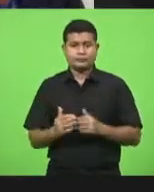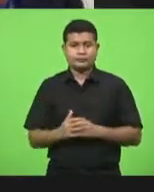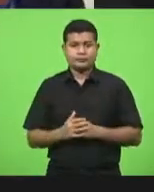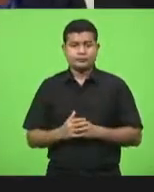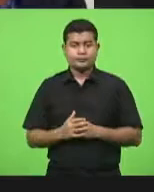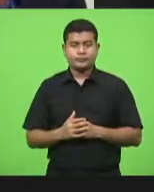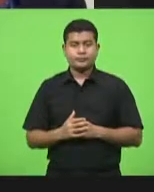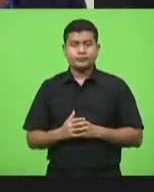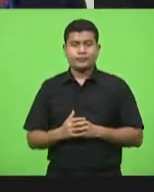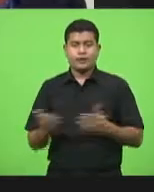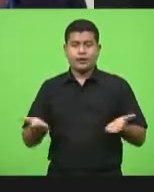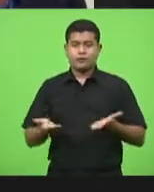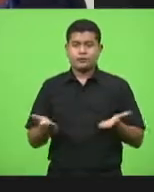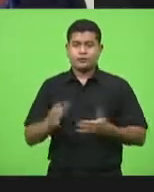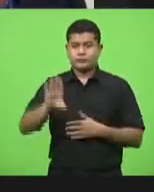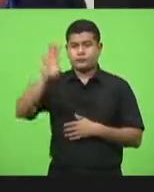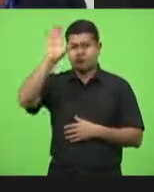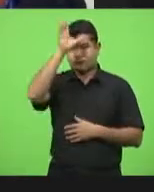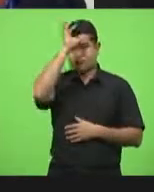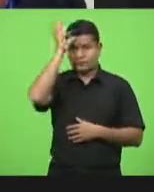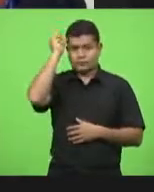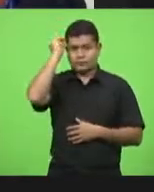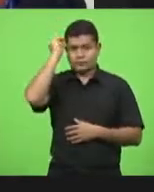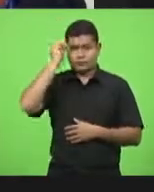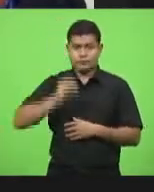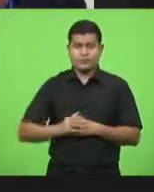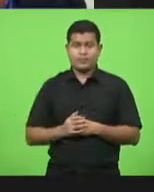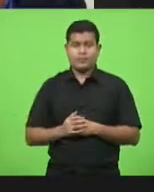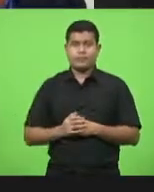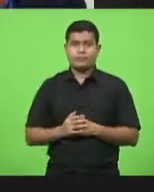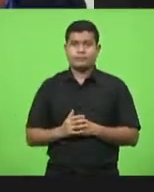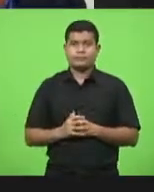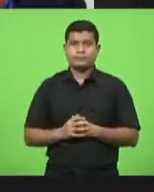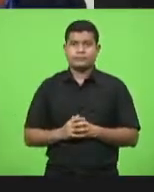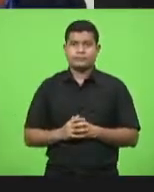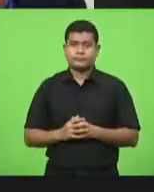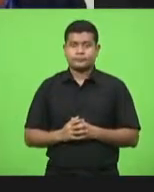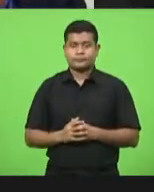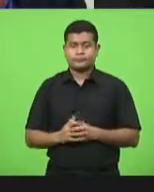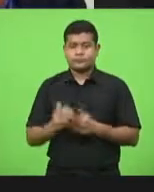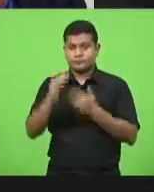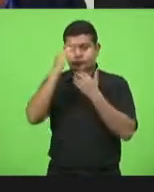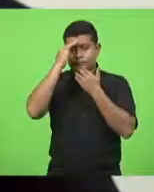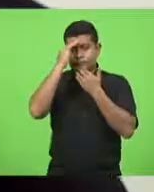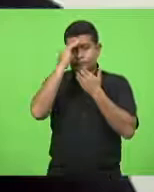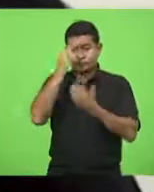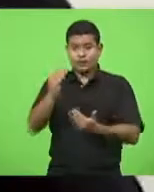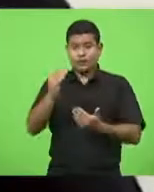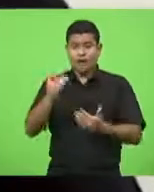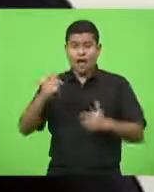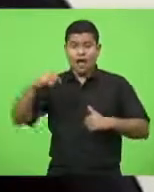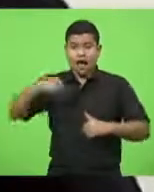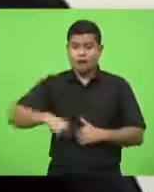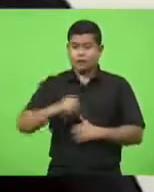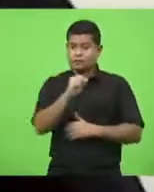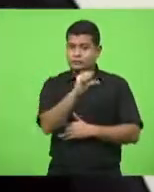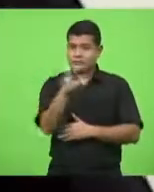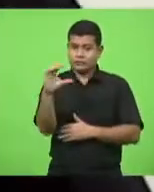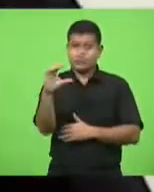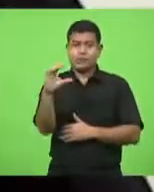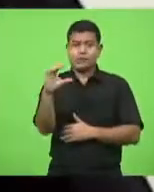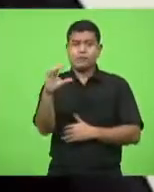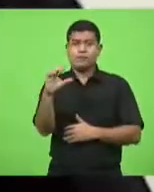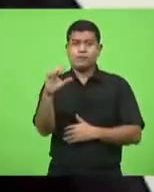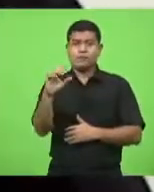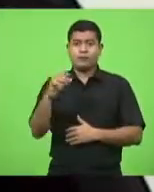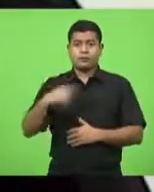Por gentileza, deputada Luciane. Obrigada, então. Aqui em Santa Catarina,